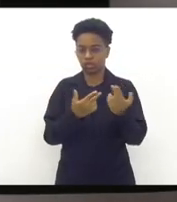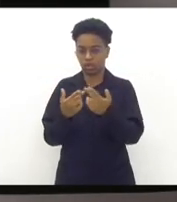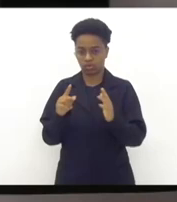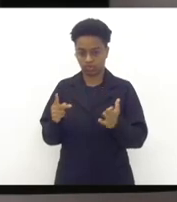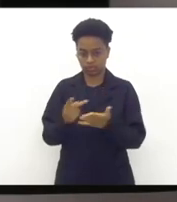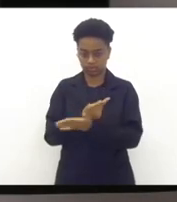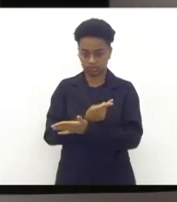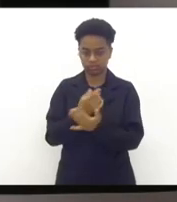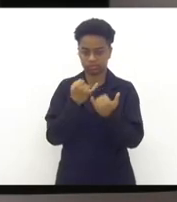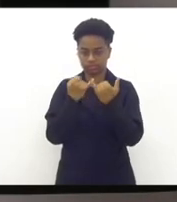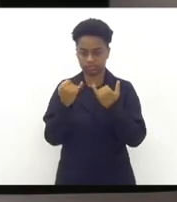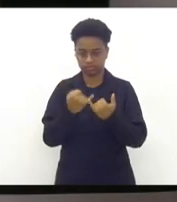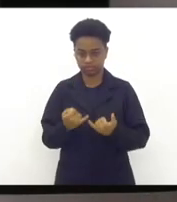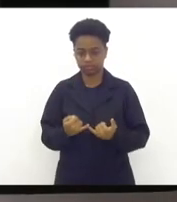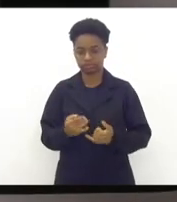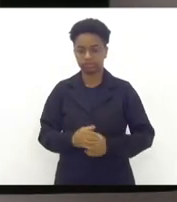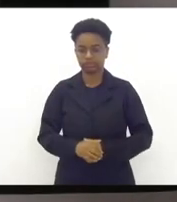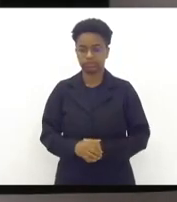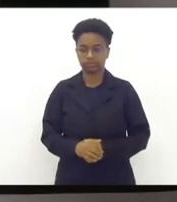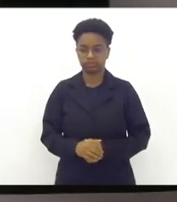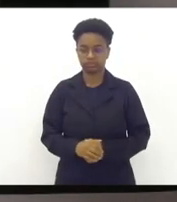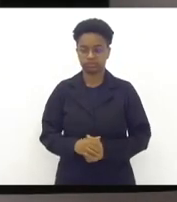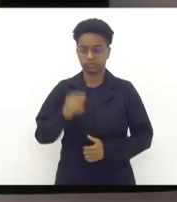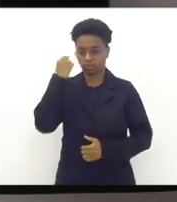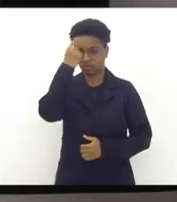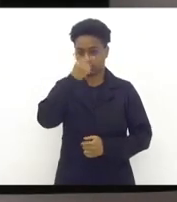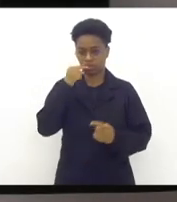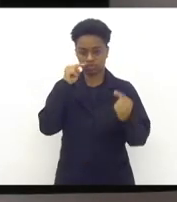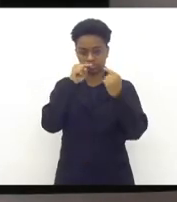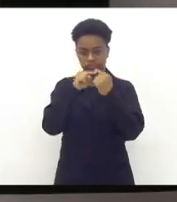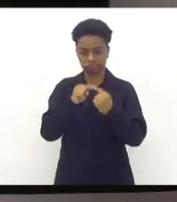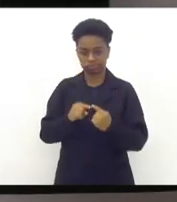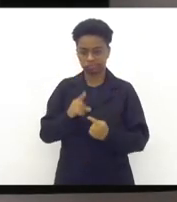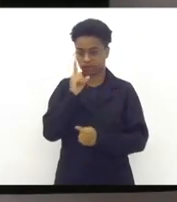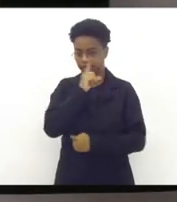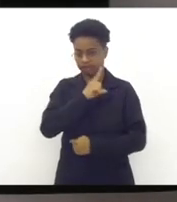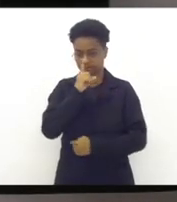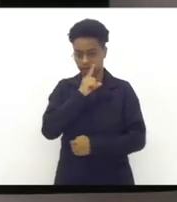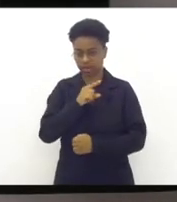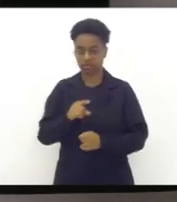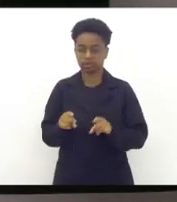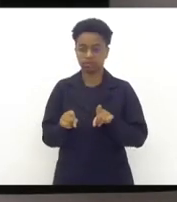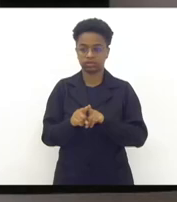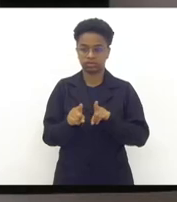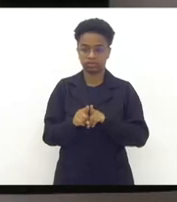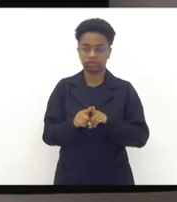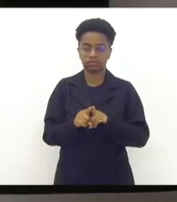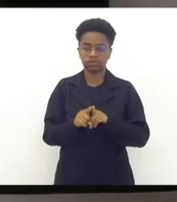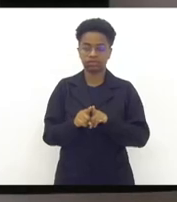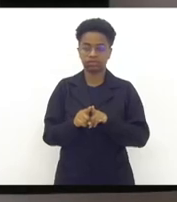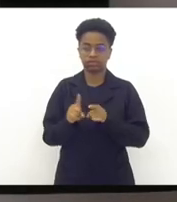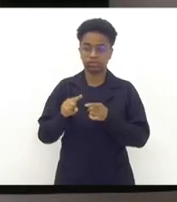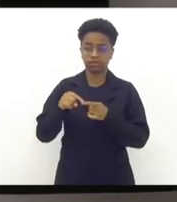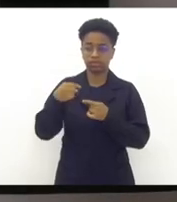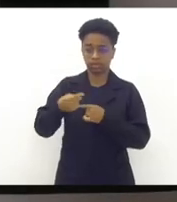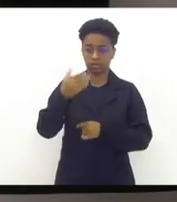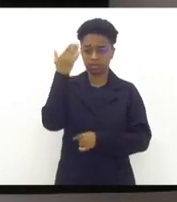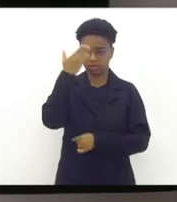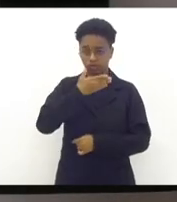situação semelhante, reconhecimento fotográfico falho, mesmo depois de provar,